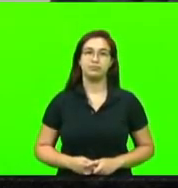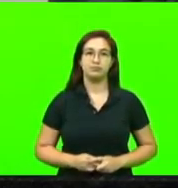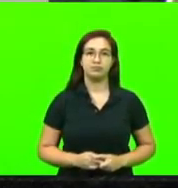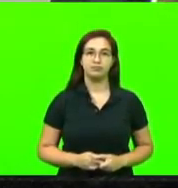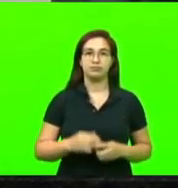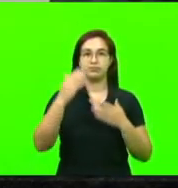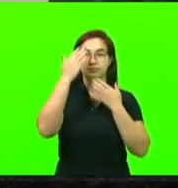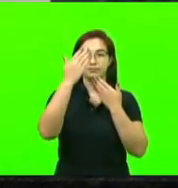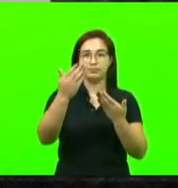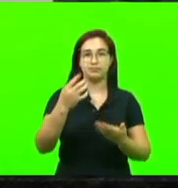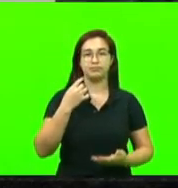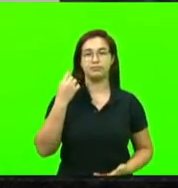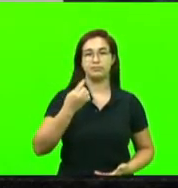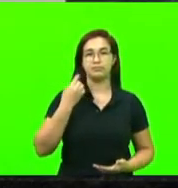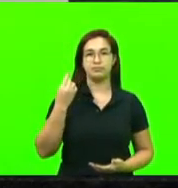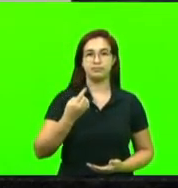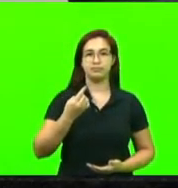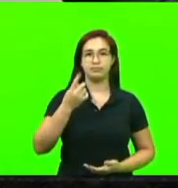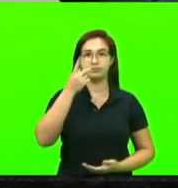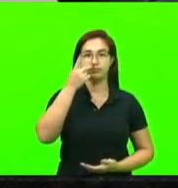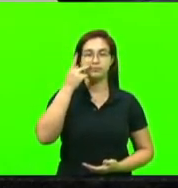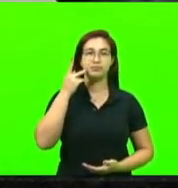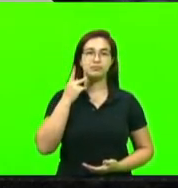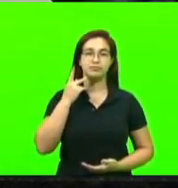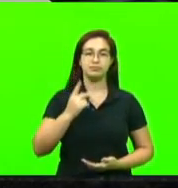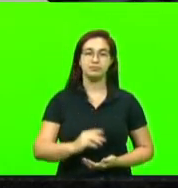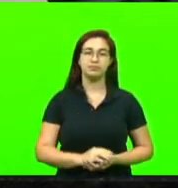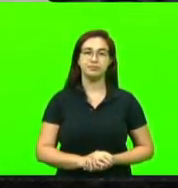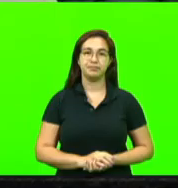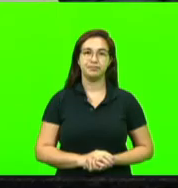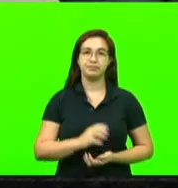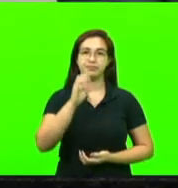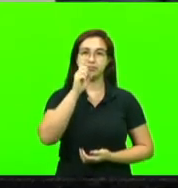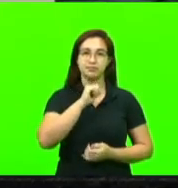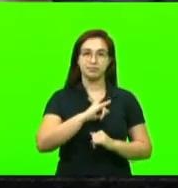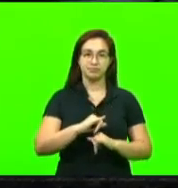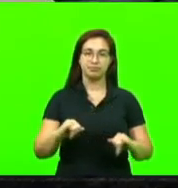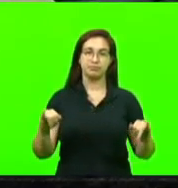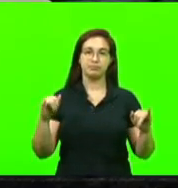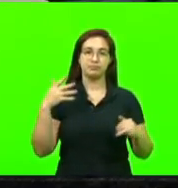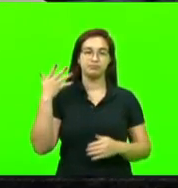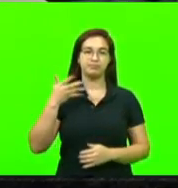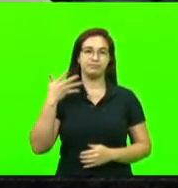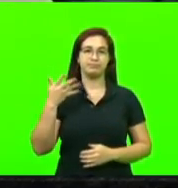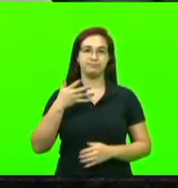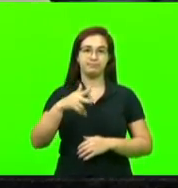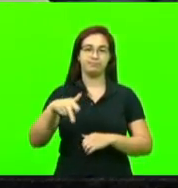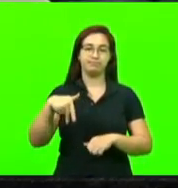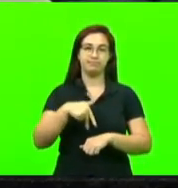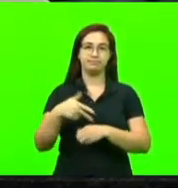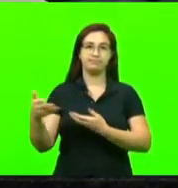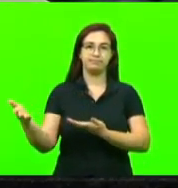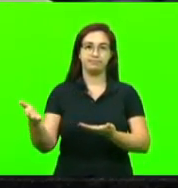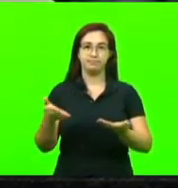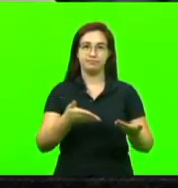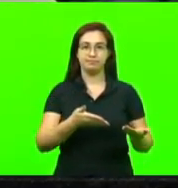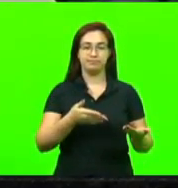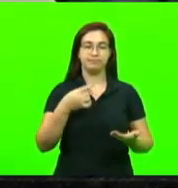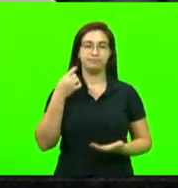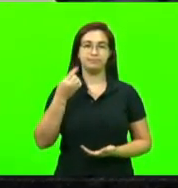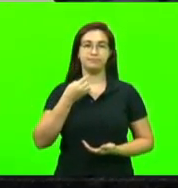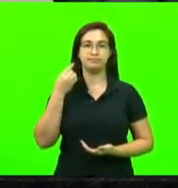Obrigado, deputado Celso Zuc. Ainda em breves comunicações, com a palavra ao